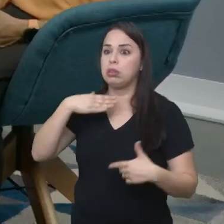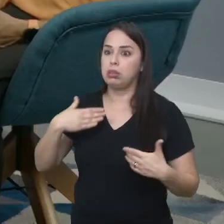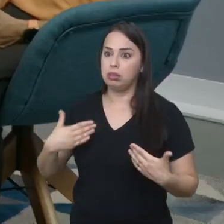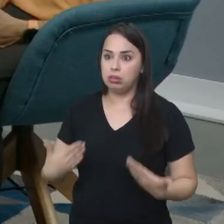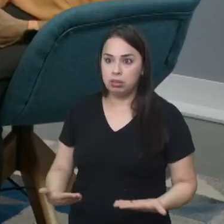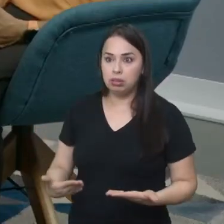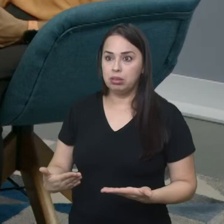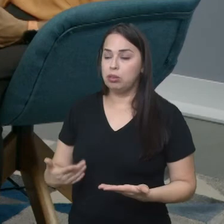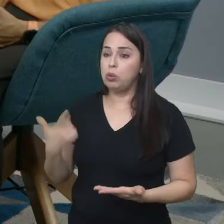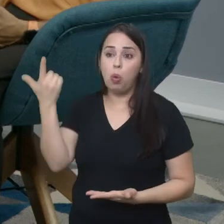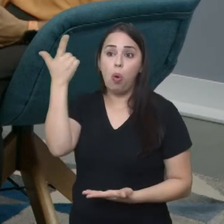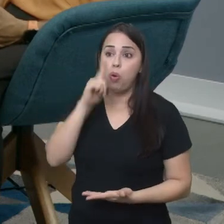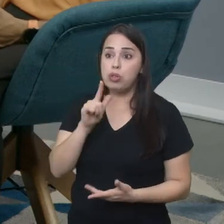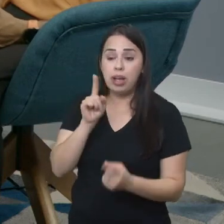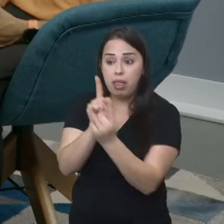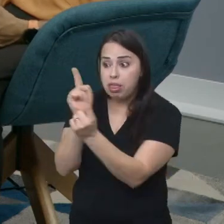precisa